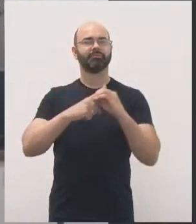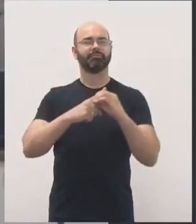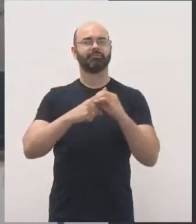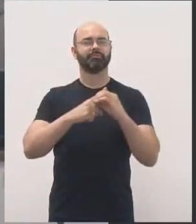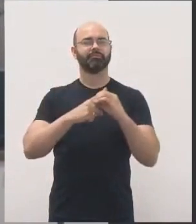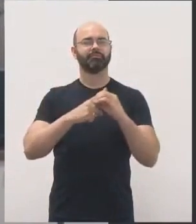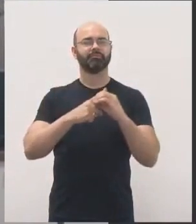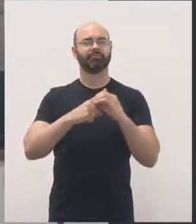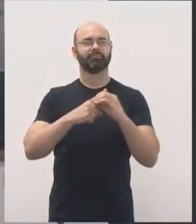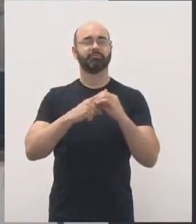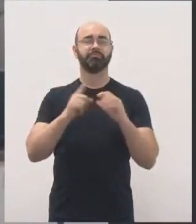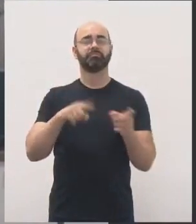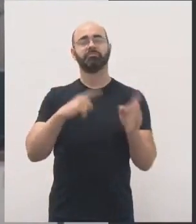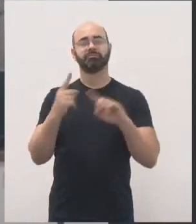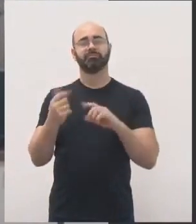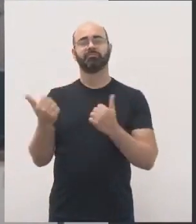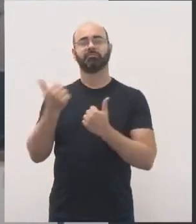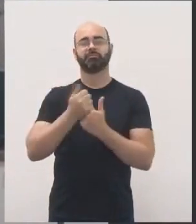Alcione quer falar, então?